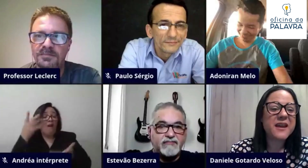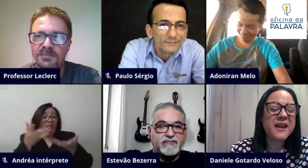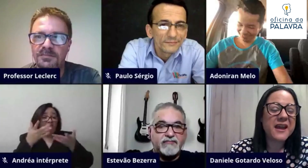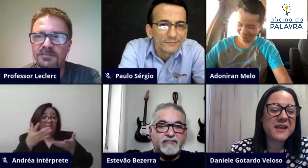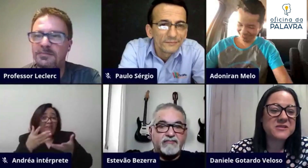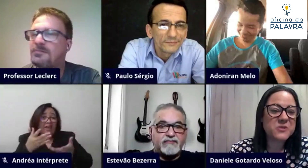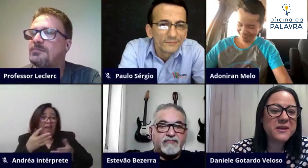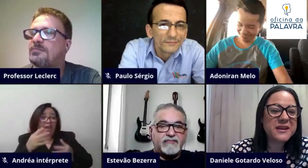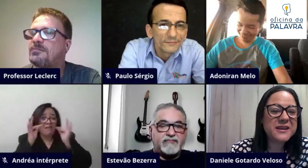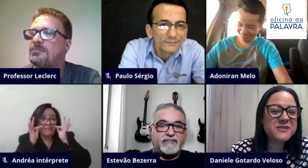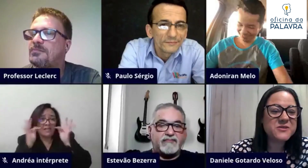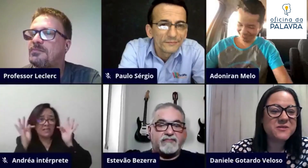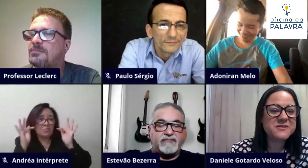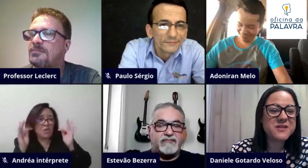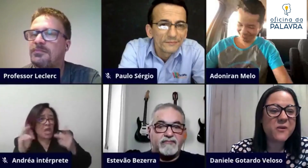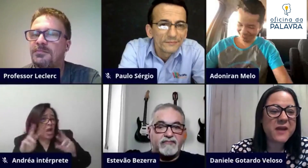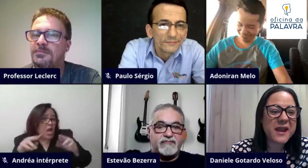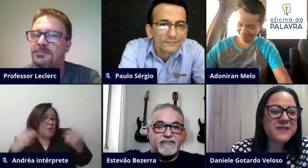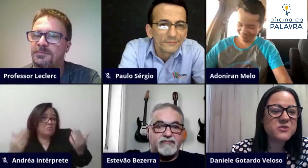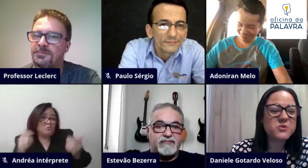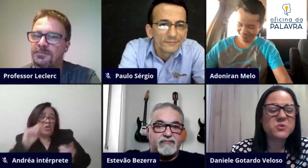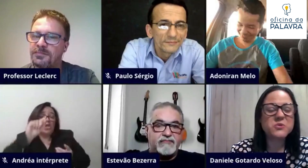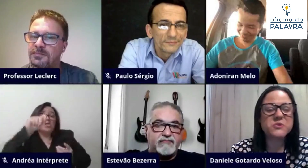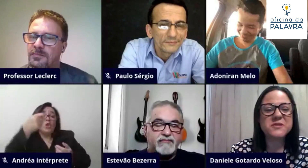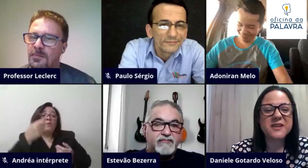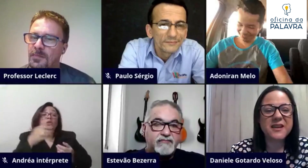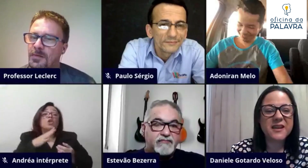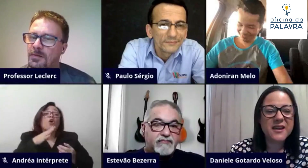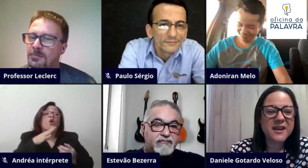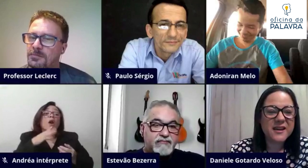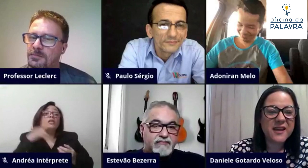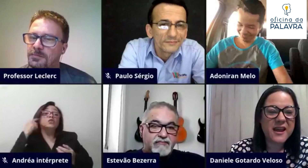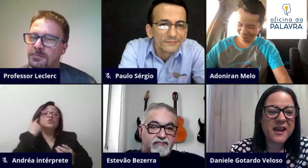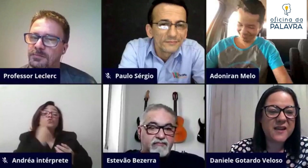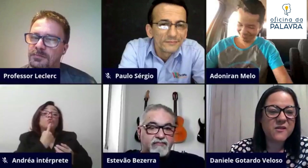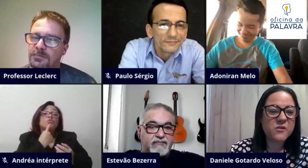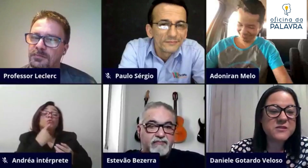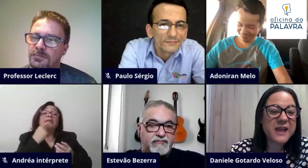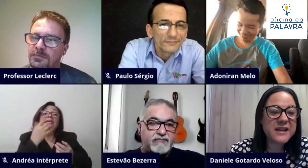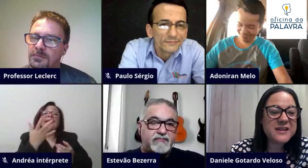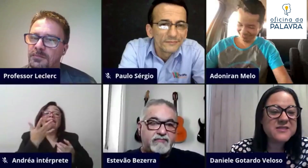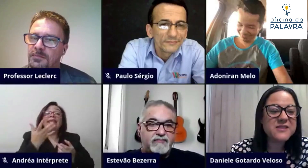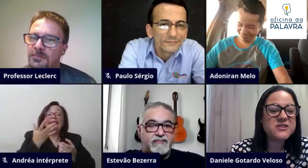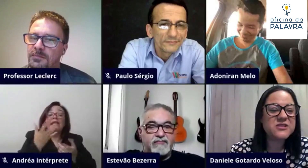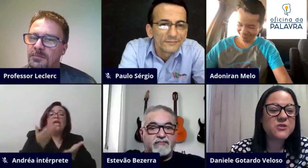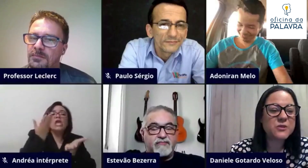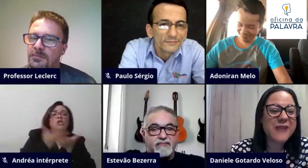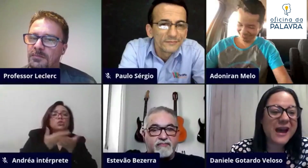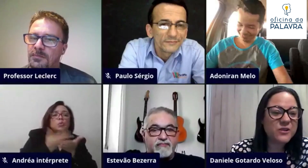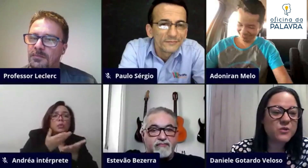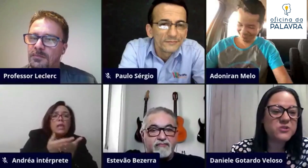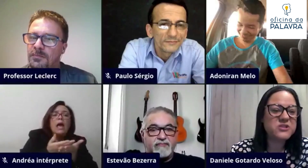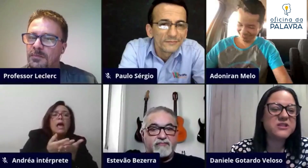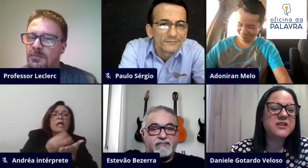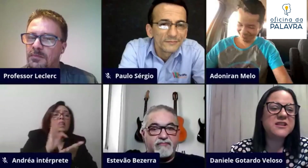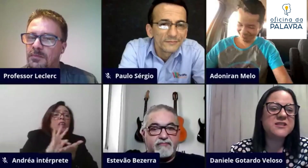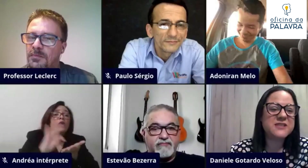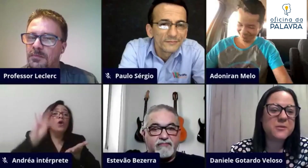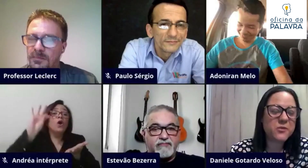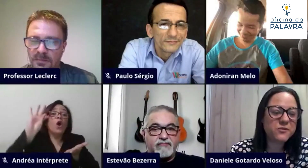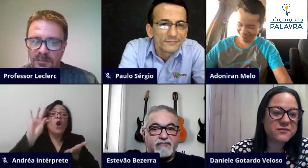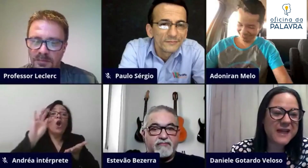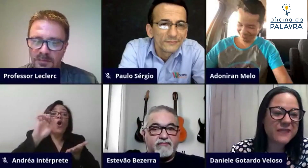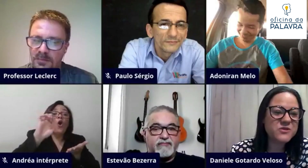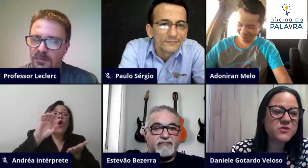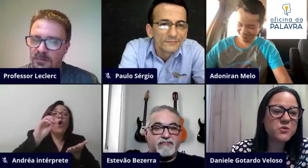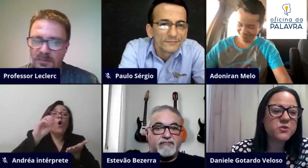coisa sobre isso, se conhece surdos que gostaria, às vezes, de estudar teologia, de